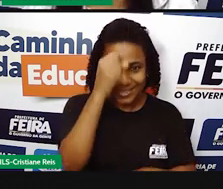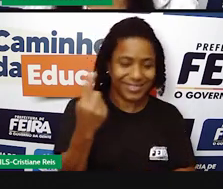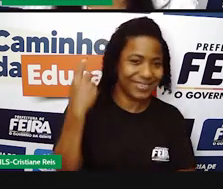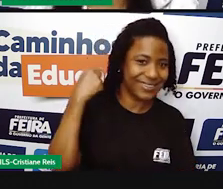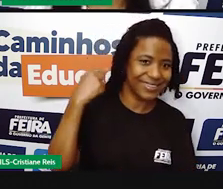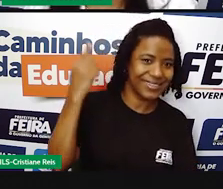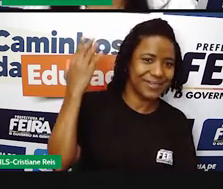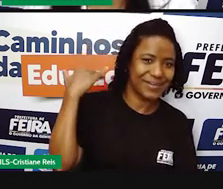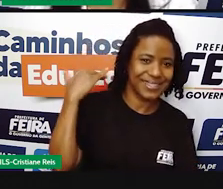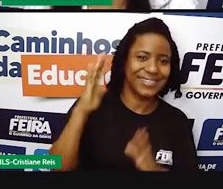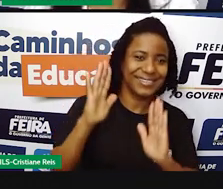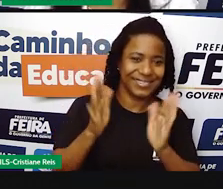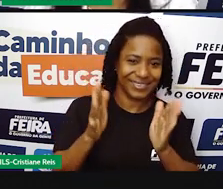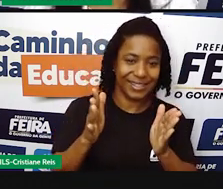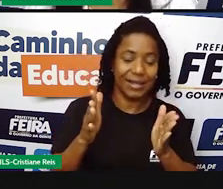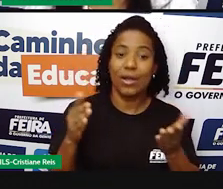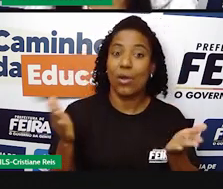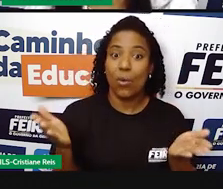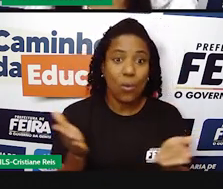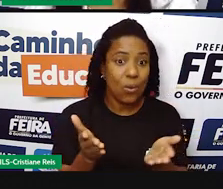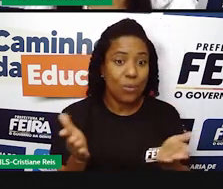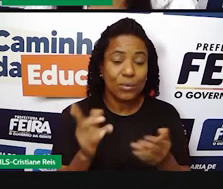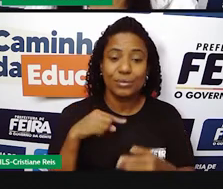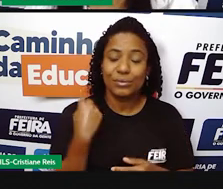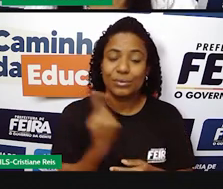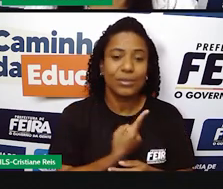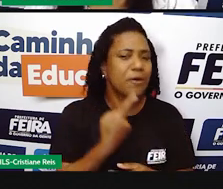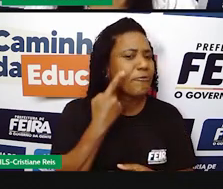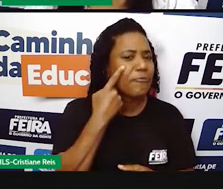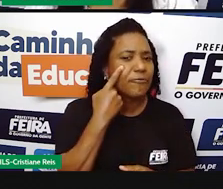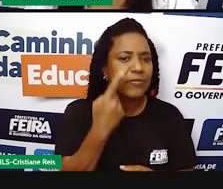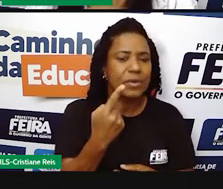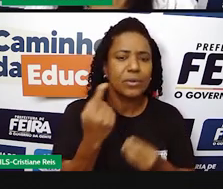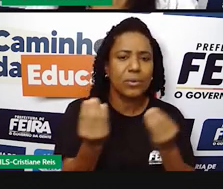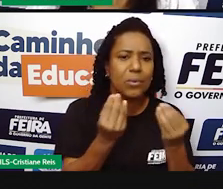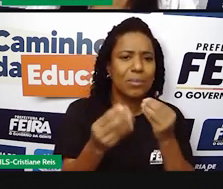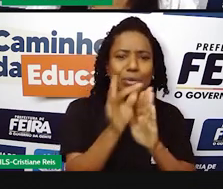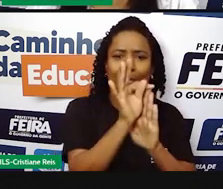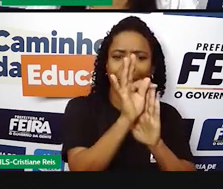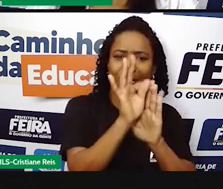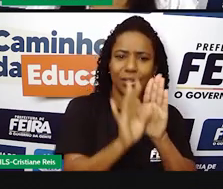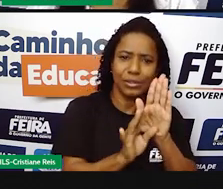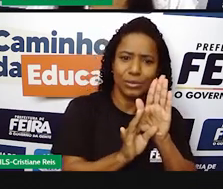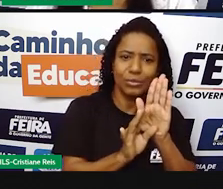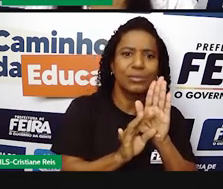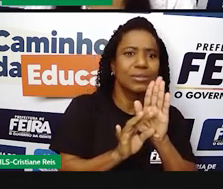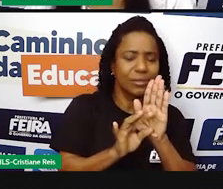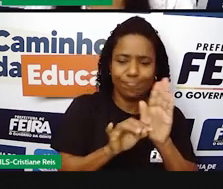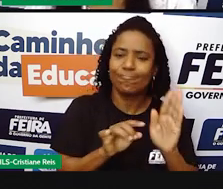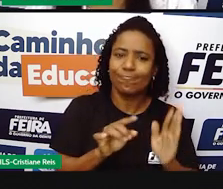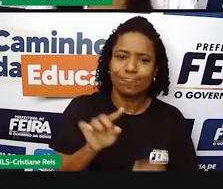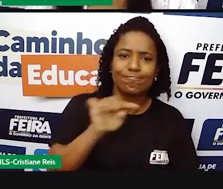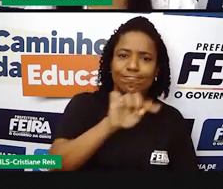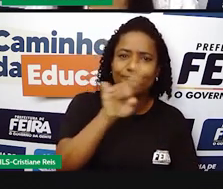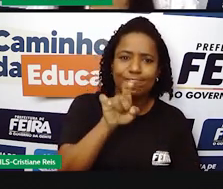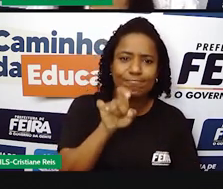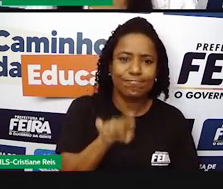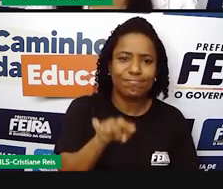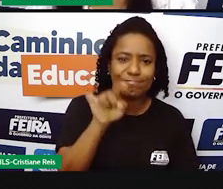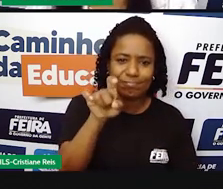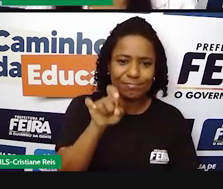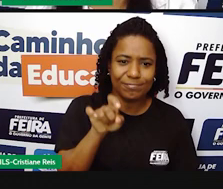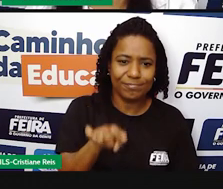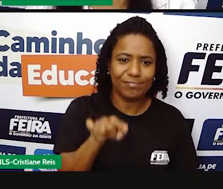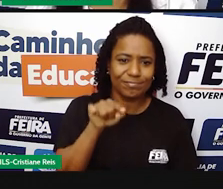estrutura. E hoje a gente vai observar as pontuações, né, quais são os tipos de pontuações que podem aparecer